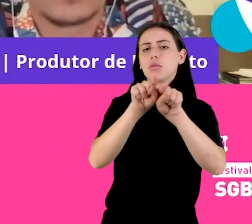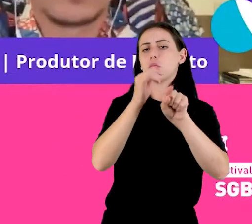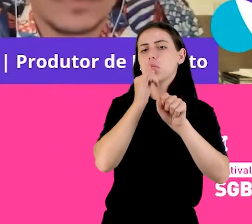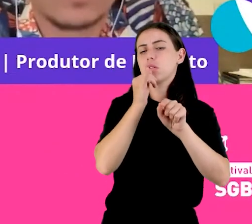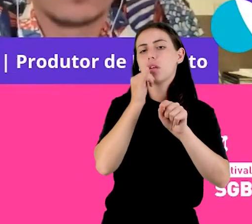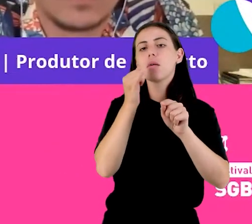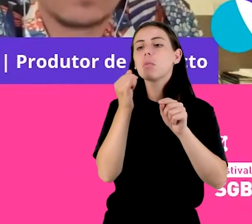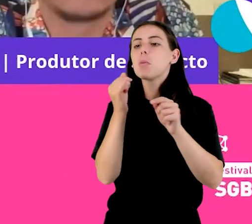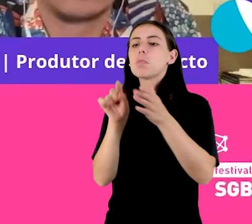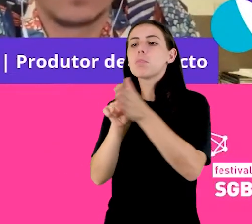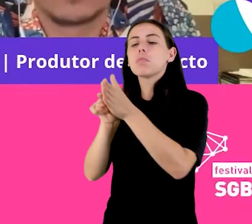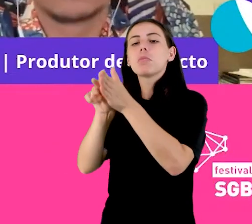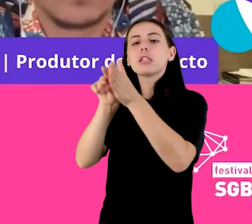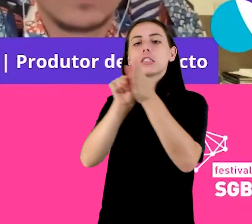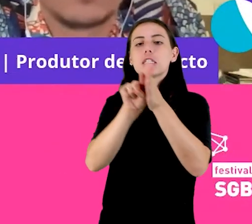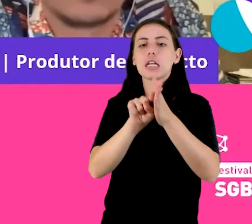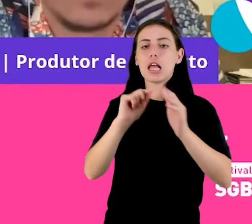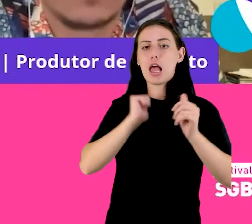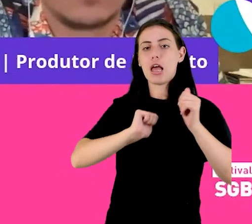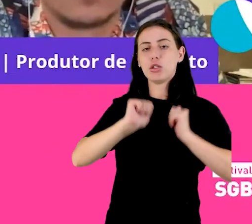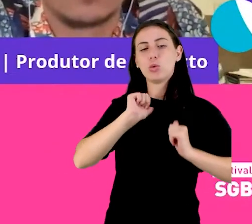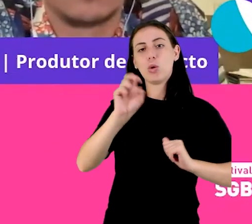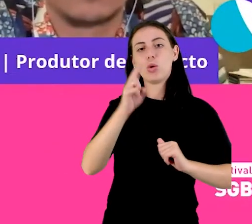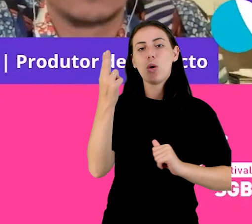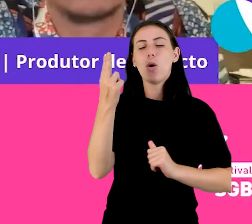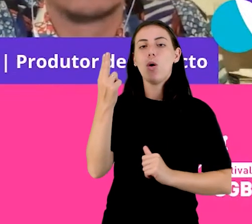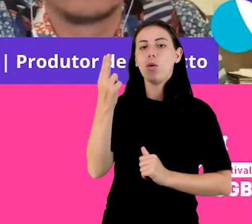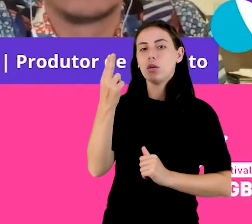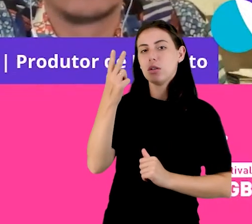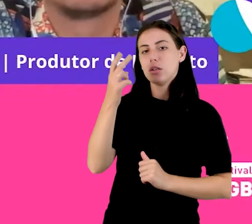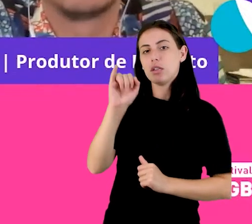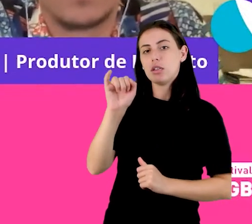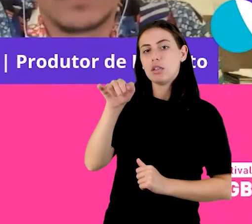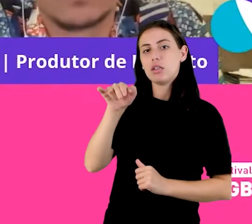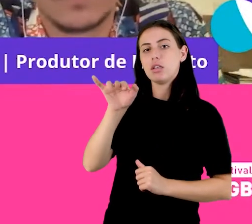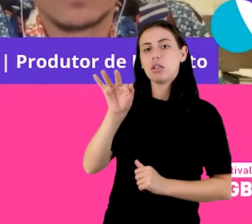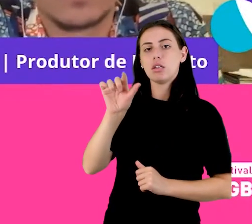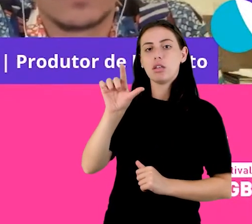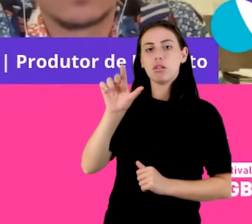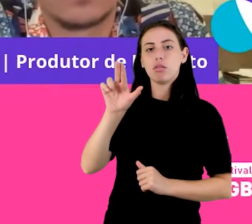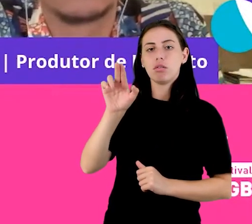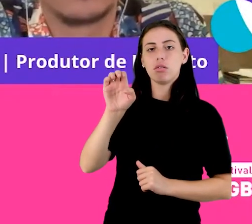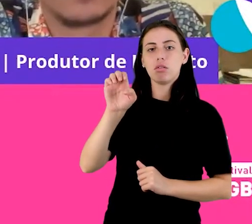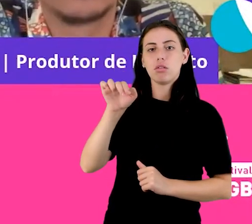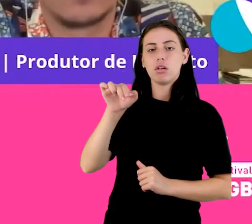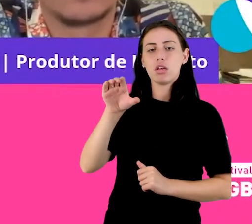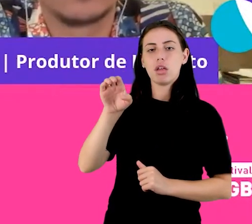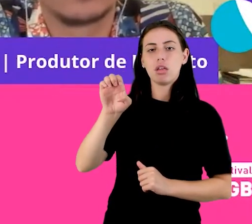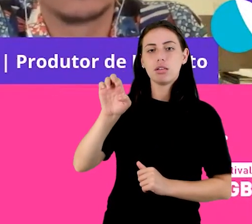ligado, isso que pode te ajudar para fortalecer e a montar esse mapa de atores ou de influenciadores